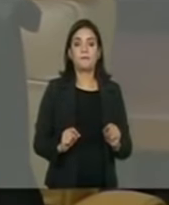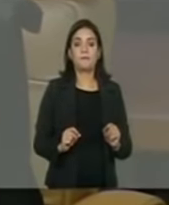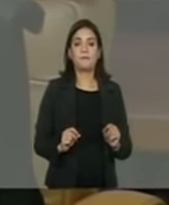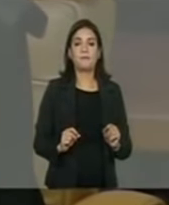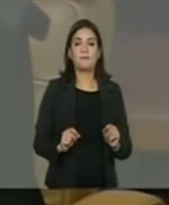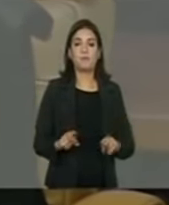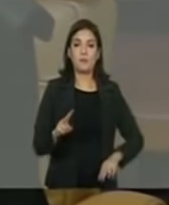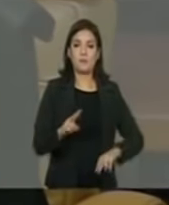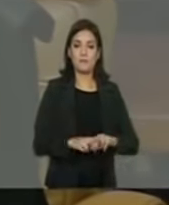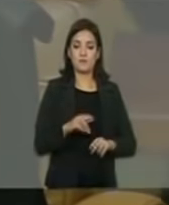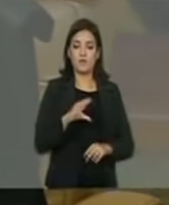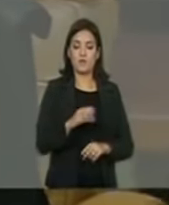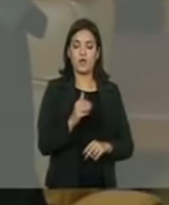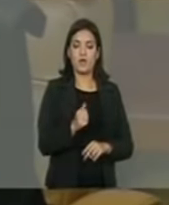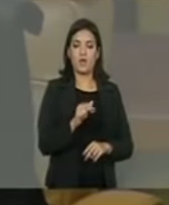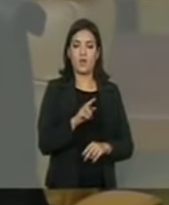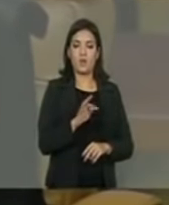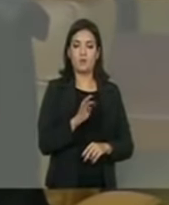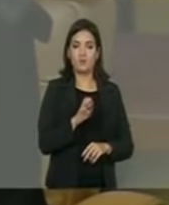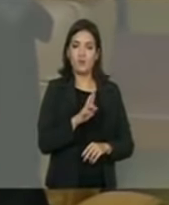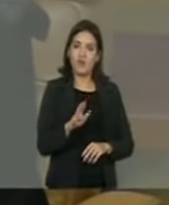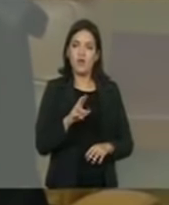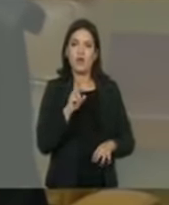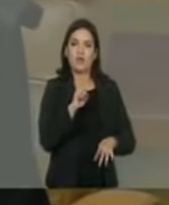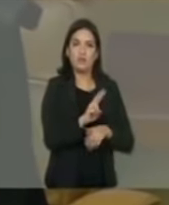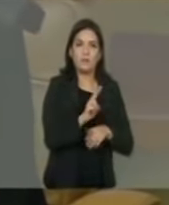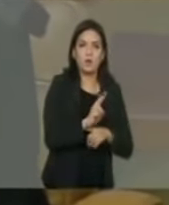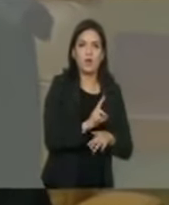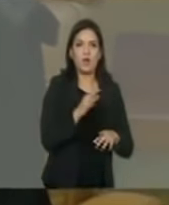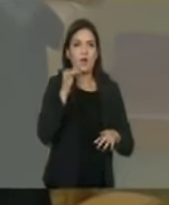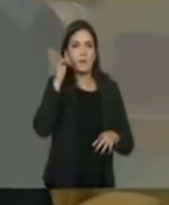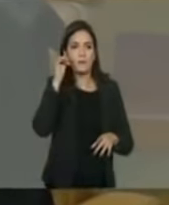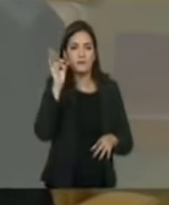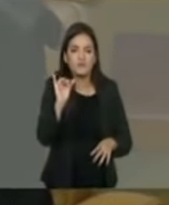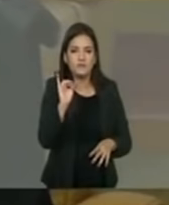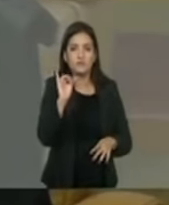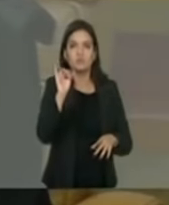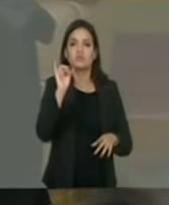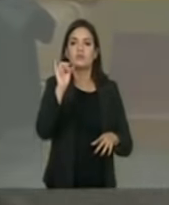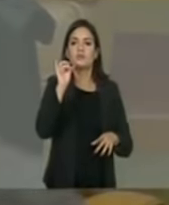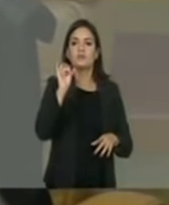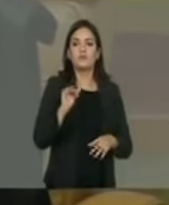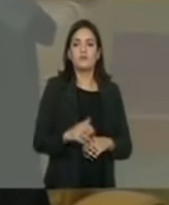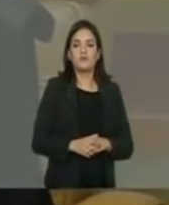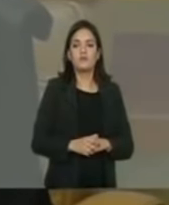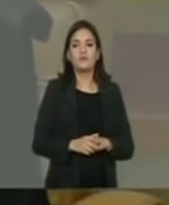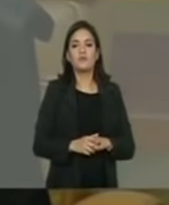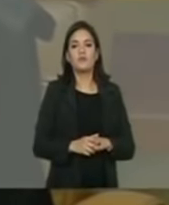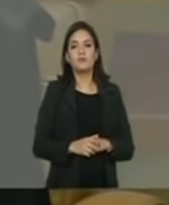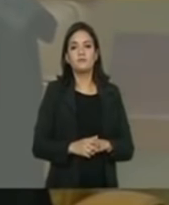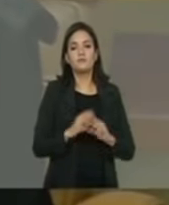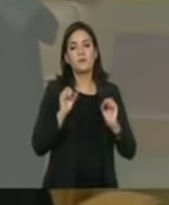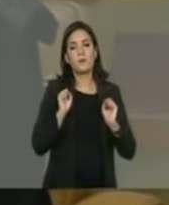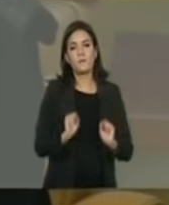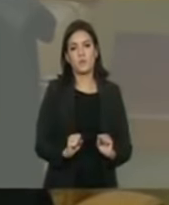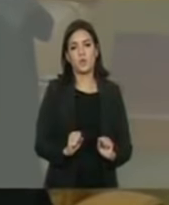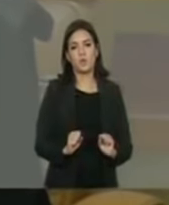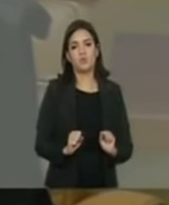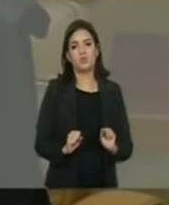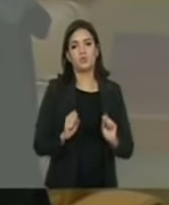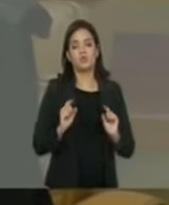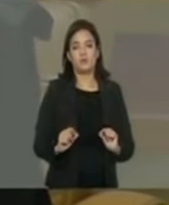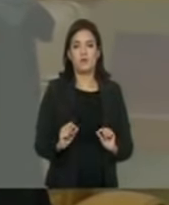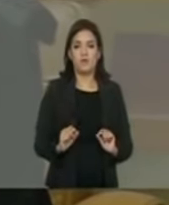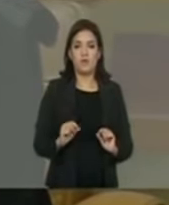como a prisão preventiva prisão temporária prisão fundado em poder da samed governo pode sim ser